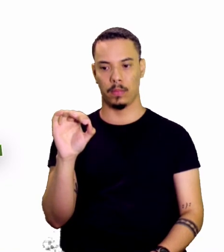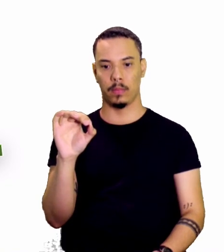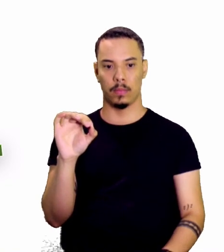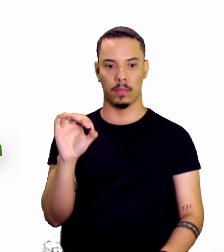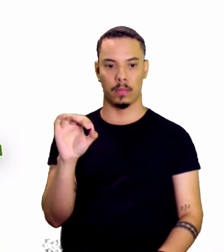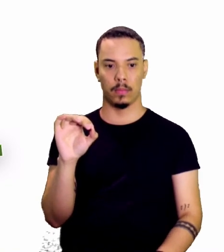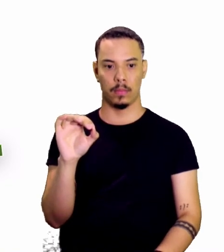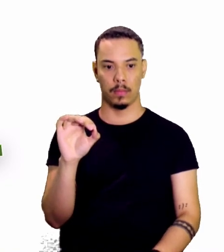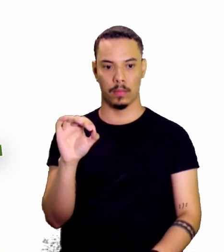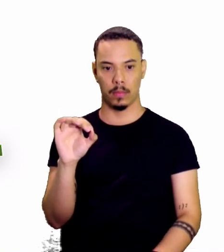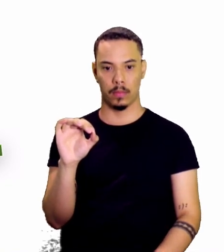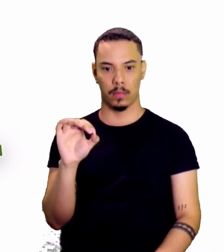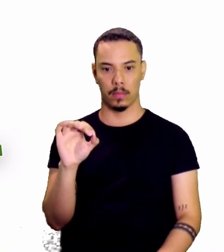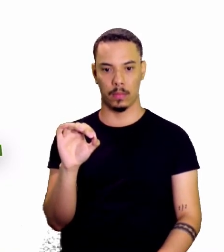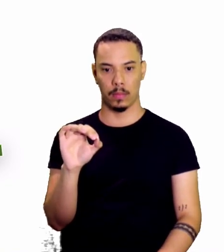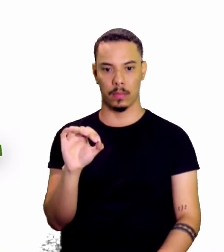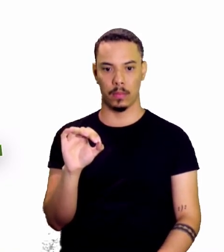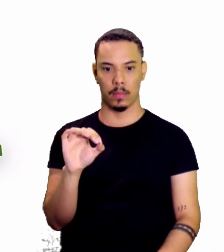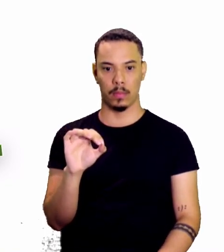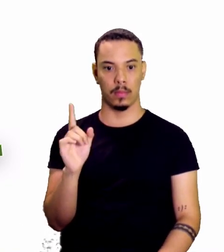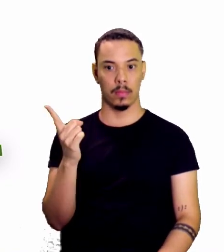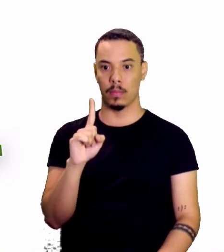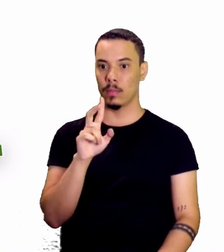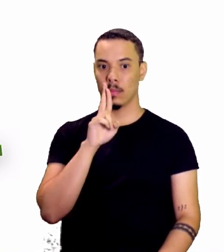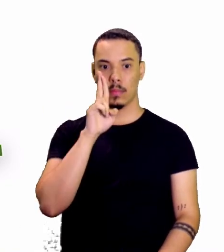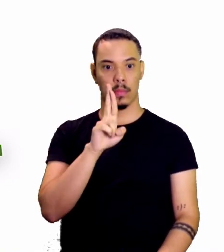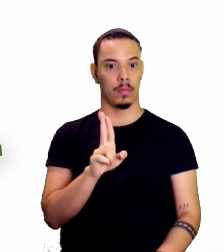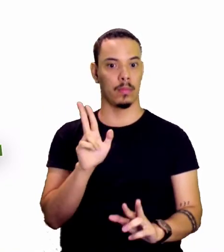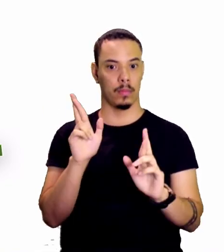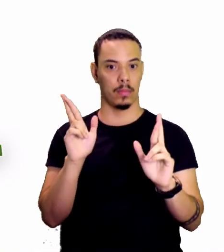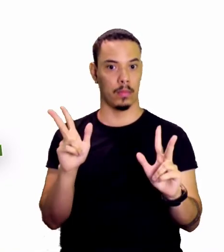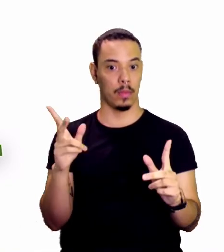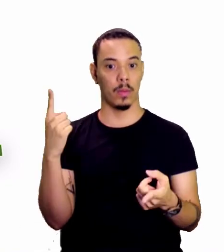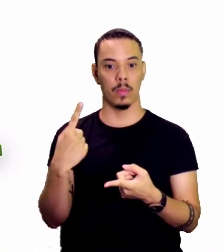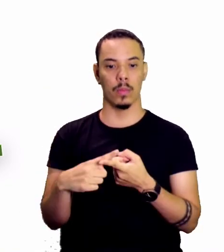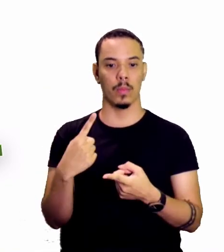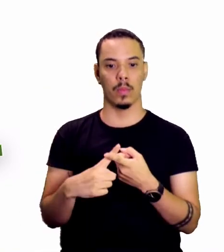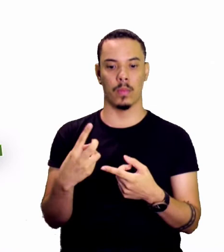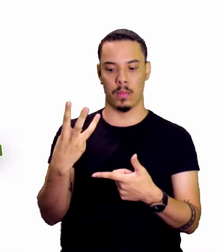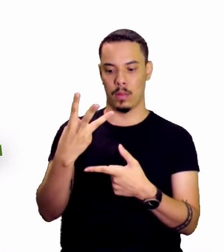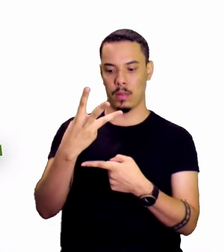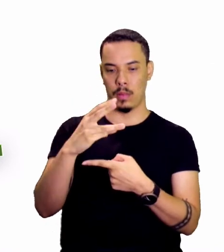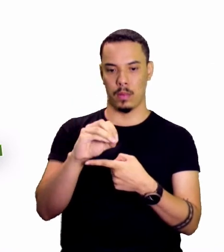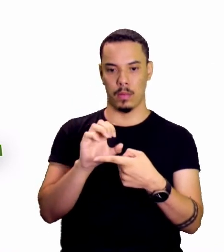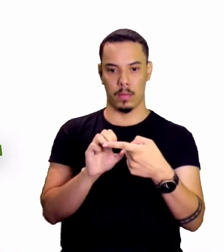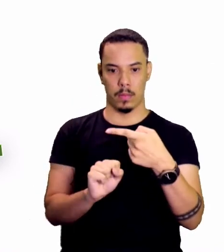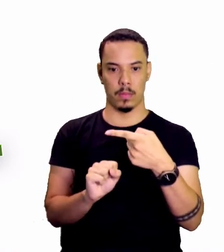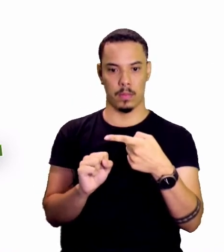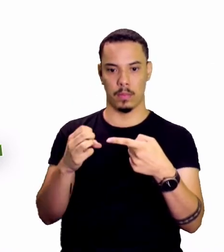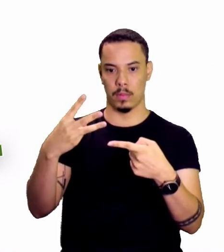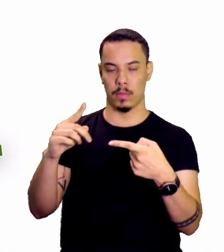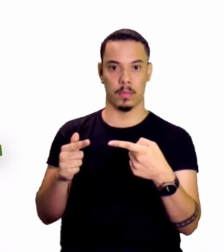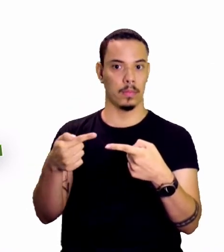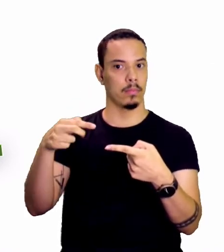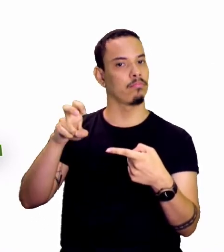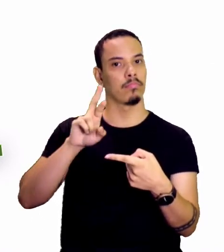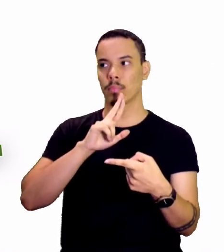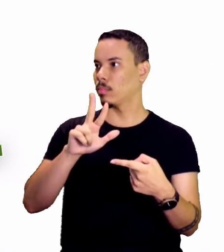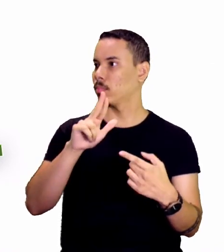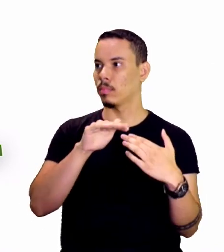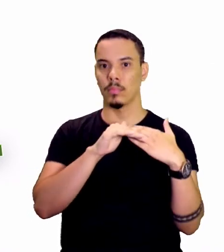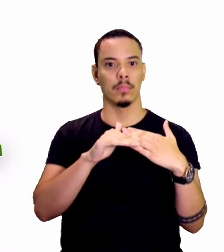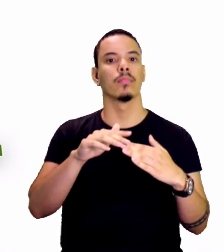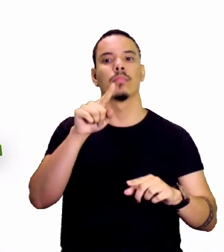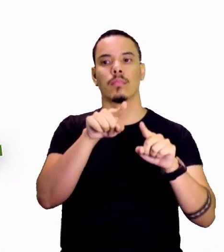O opa 3.75 Branco tá vendo Então quer dizer a velocidade não é constante não é uniforme